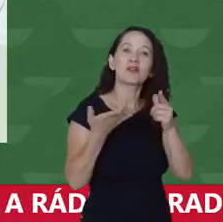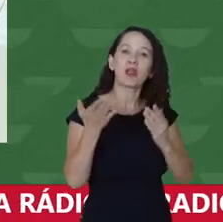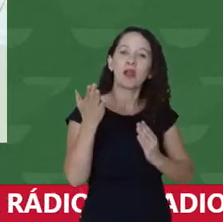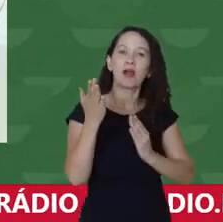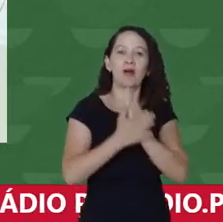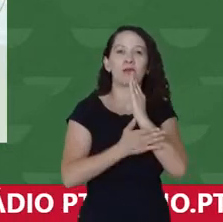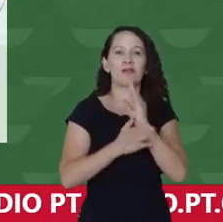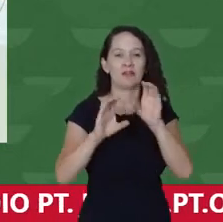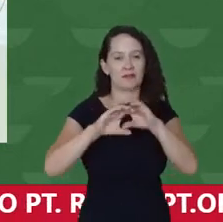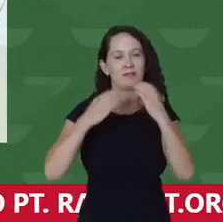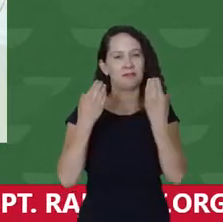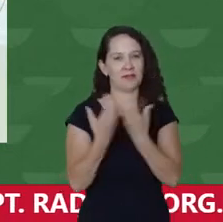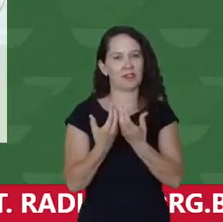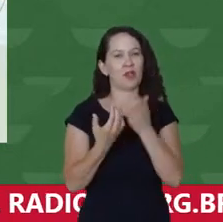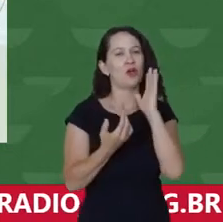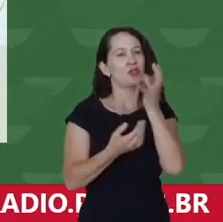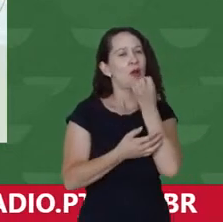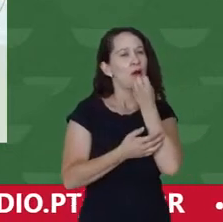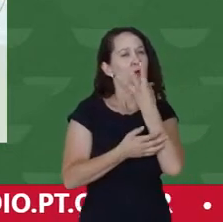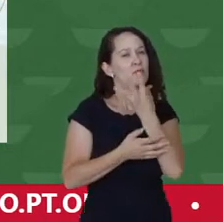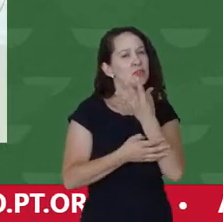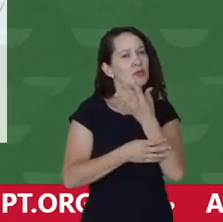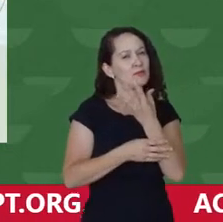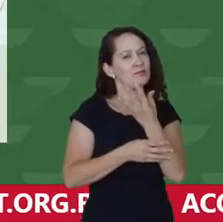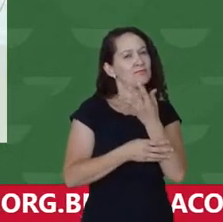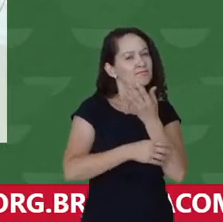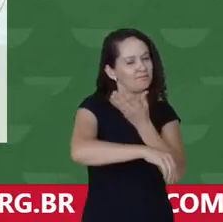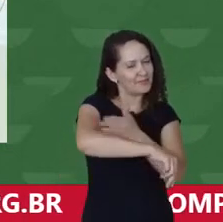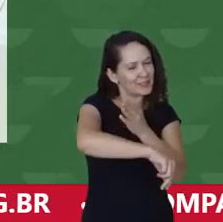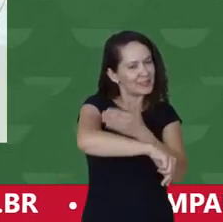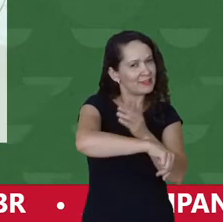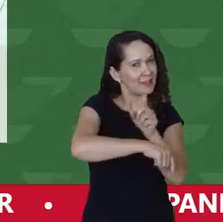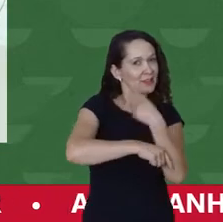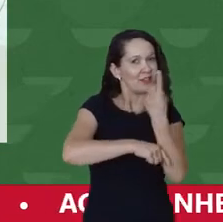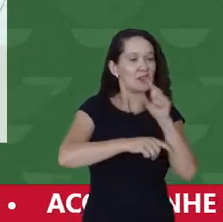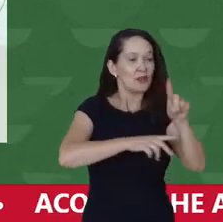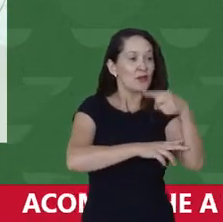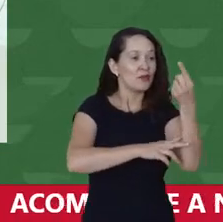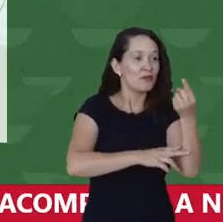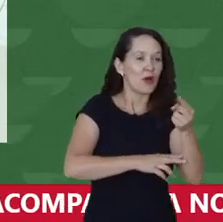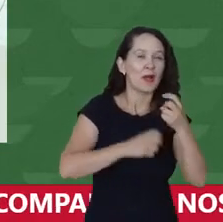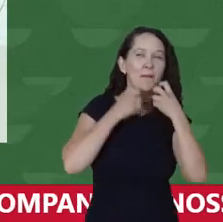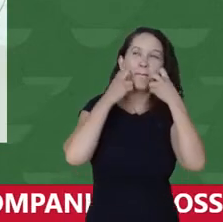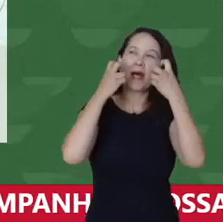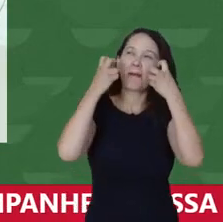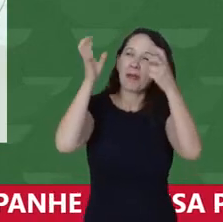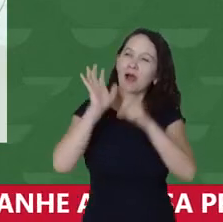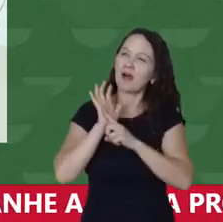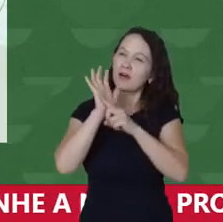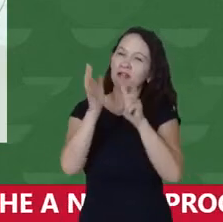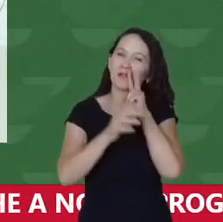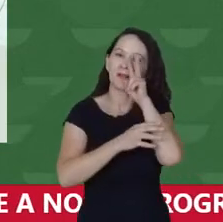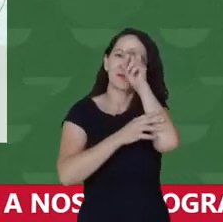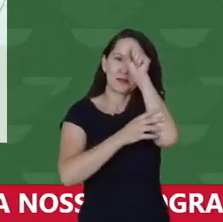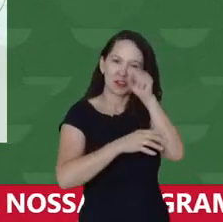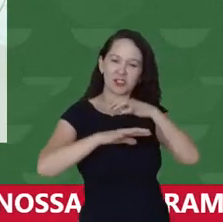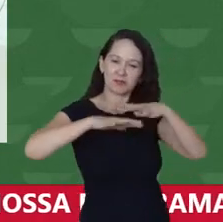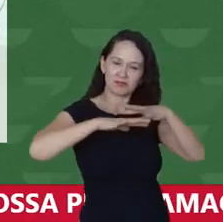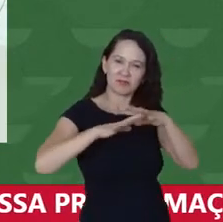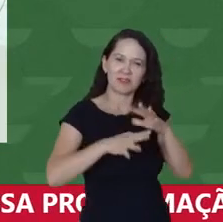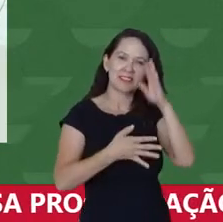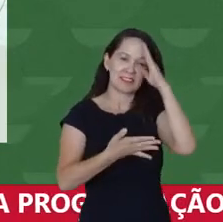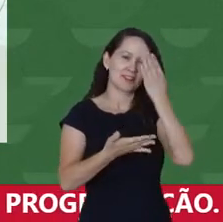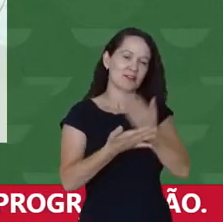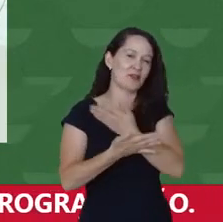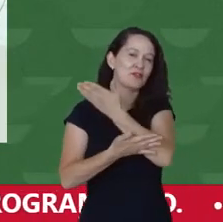comissão. Né? Acho que já é um bom ensaio isso. Acho que, e a gente, estando de fora, fazendo barulho, mostrando a força que temos,